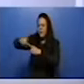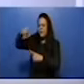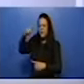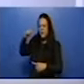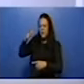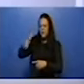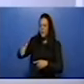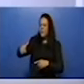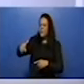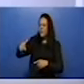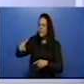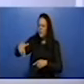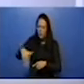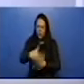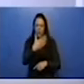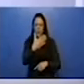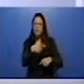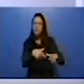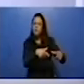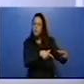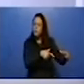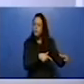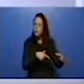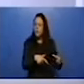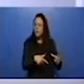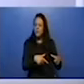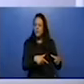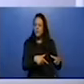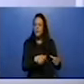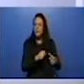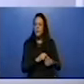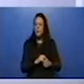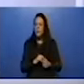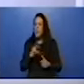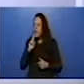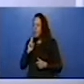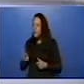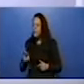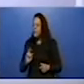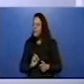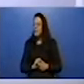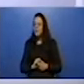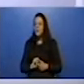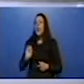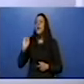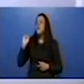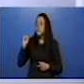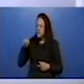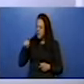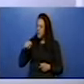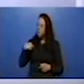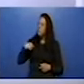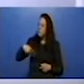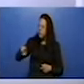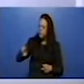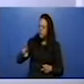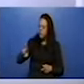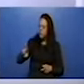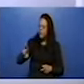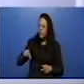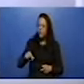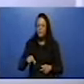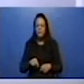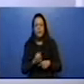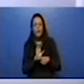go anywhere last weekend? Sim, eu fui. Yes, I did. Eu fui ao